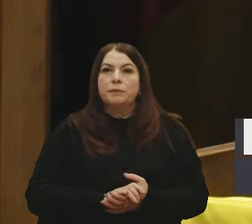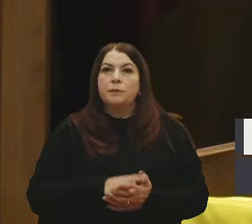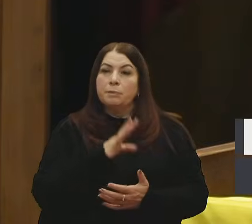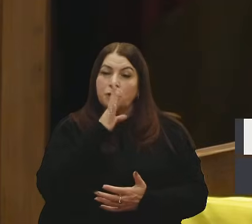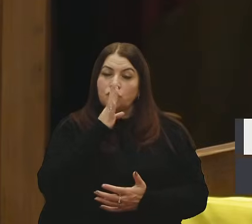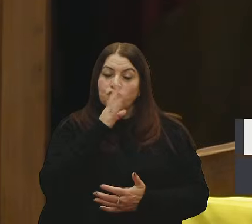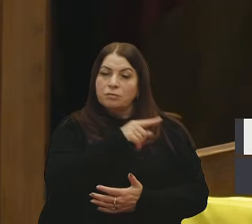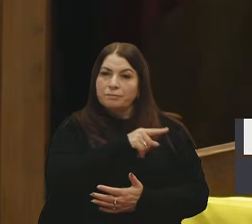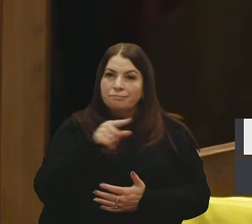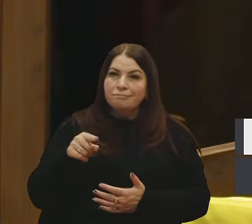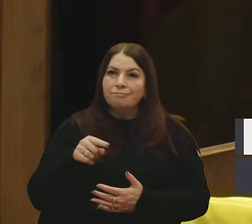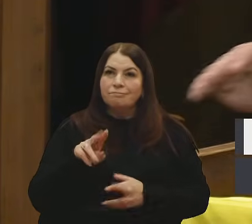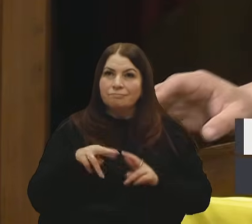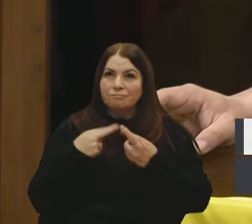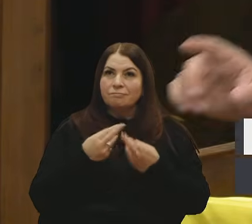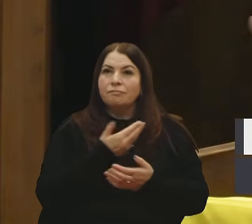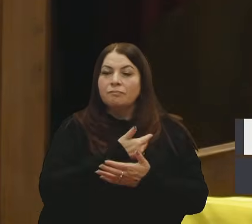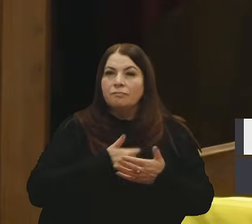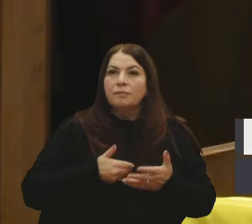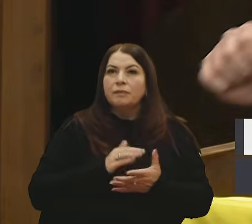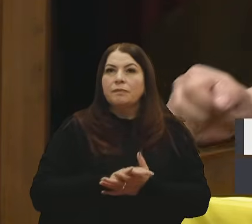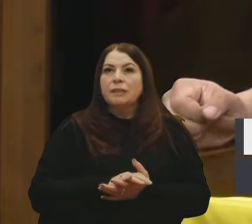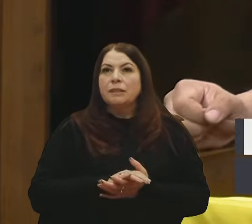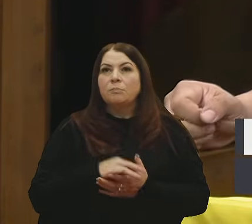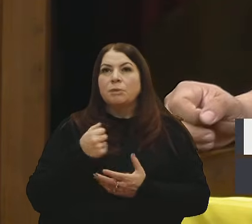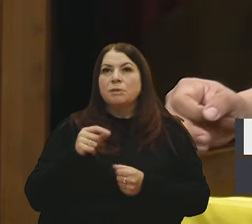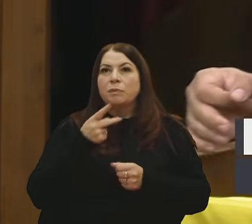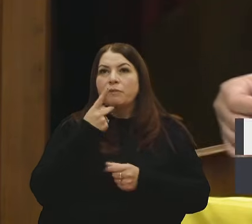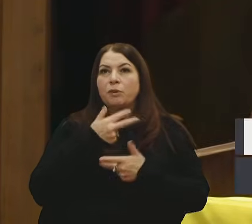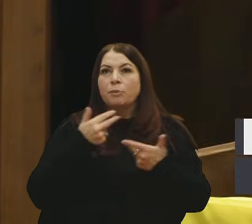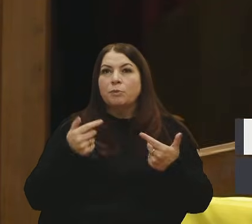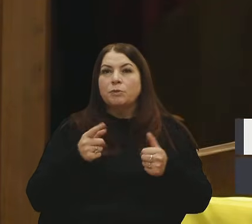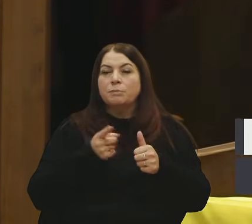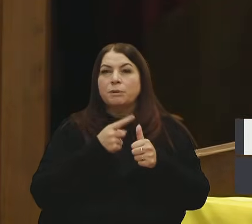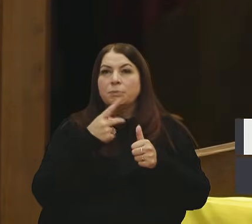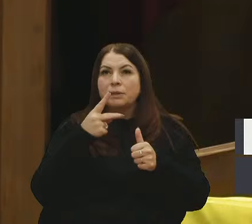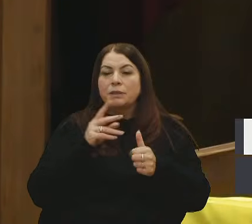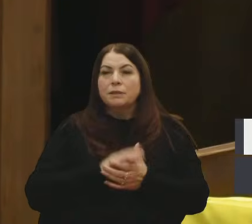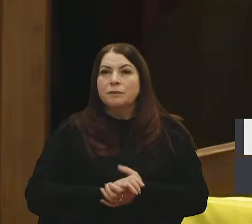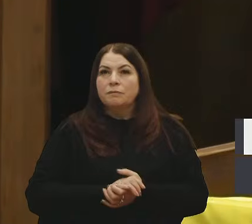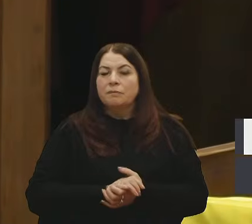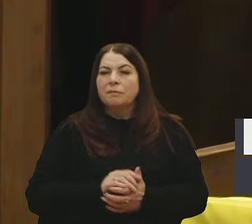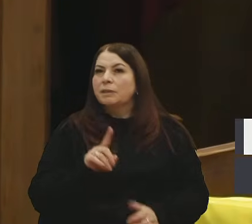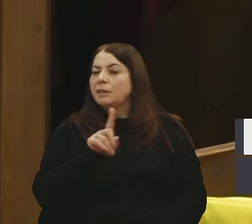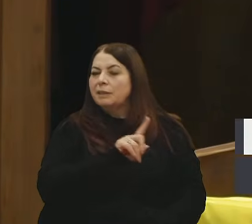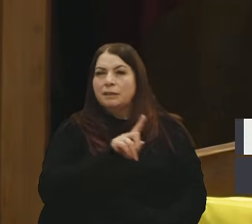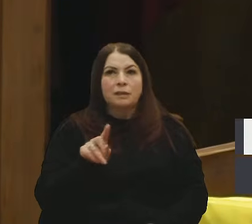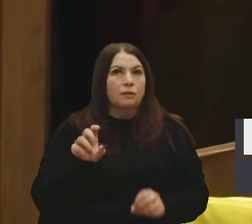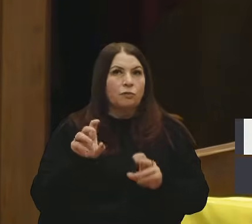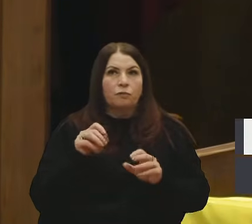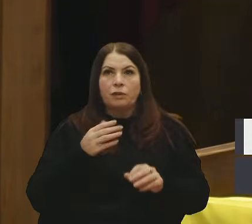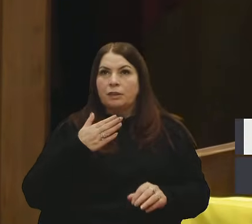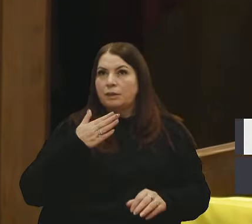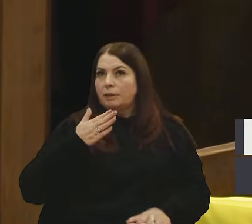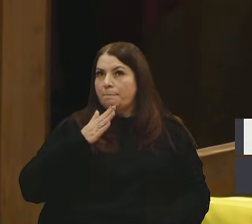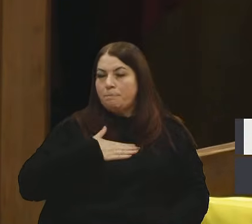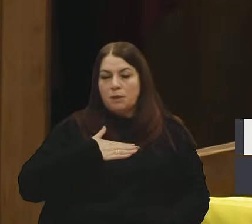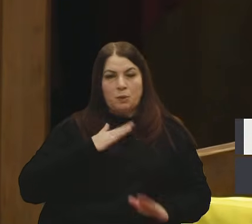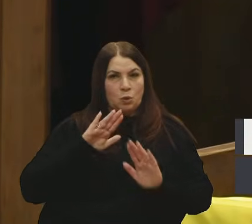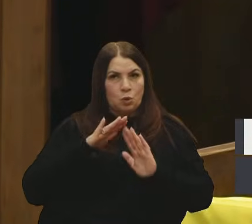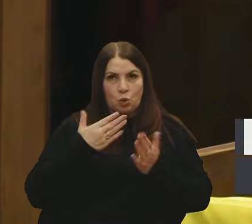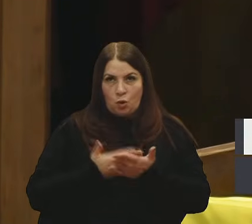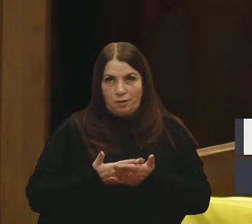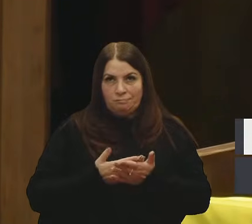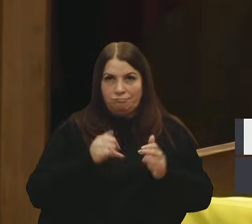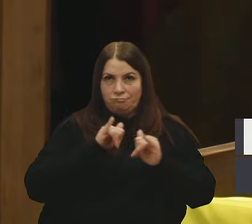prestigiando essa reunião pública, a gente precisa dizer algumas coisas. A primeira delas é: não venda a minha escola. Essa